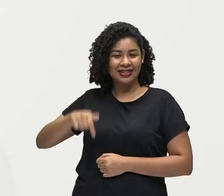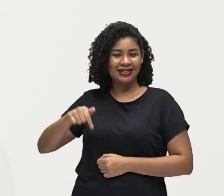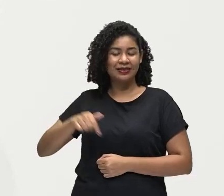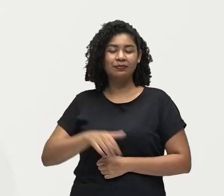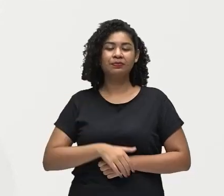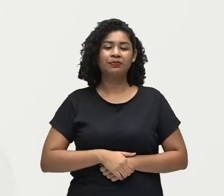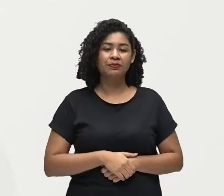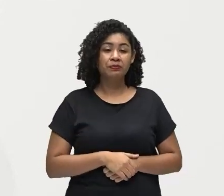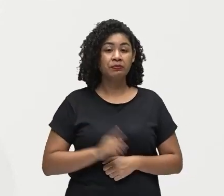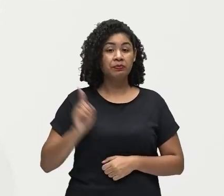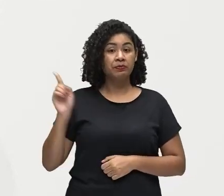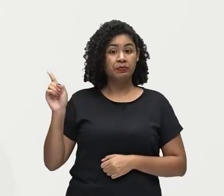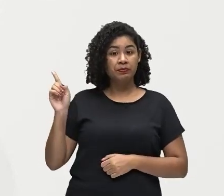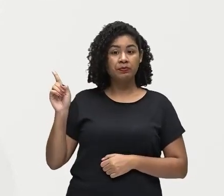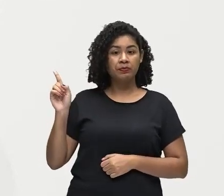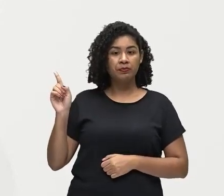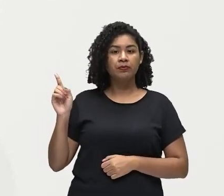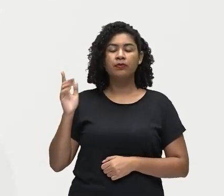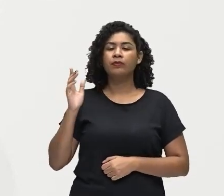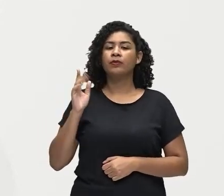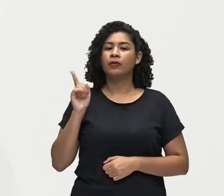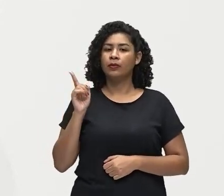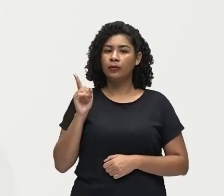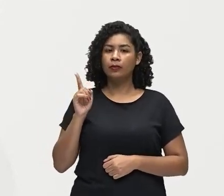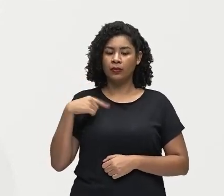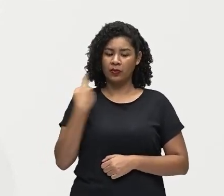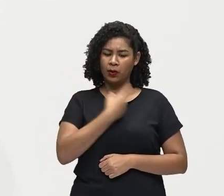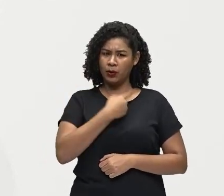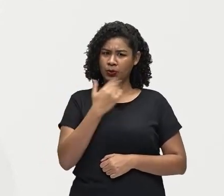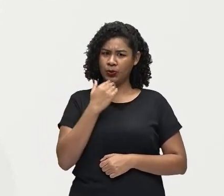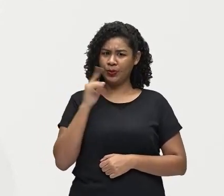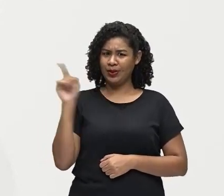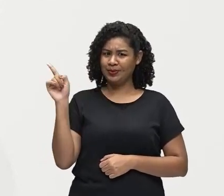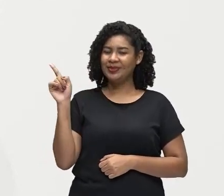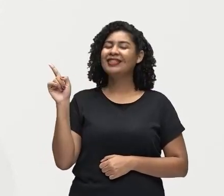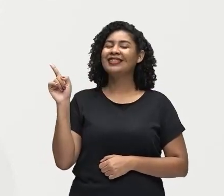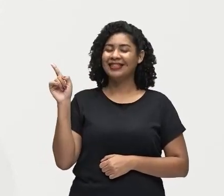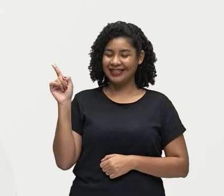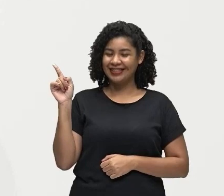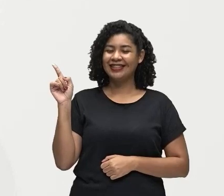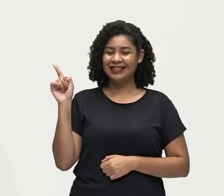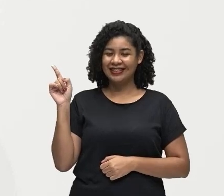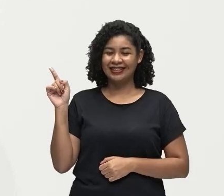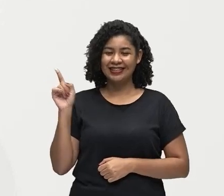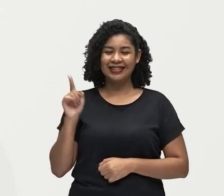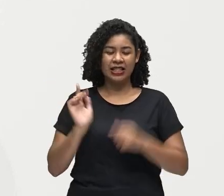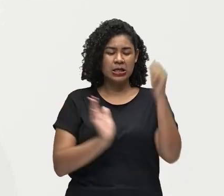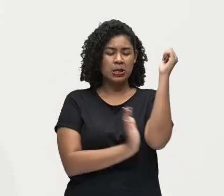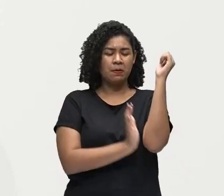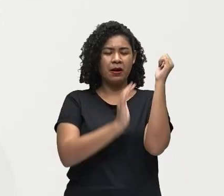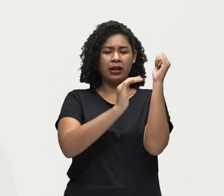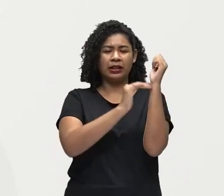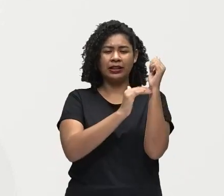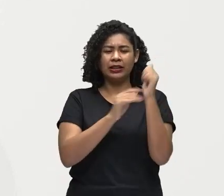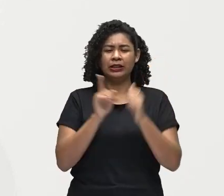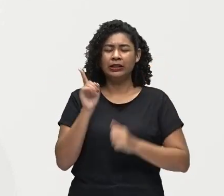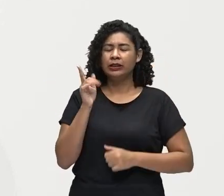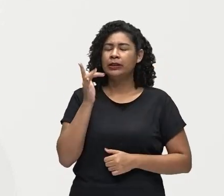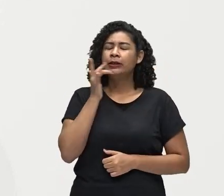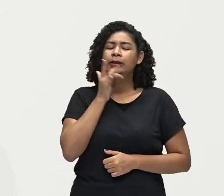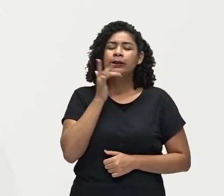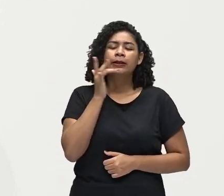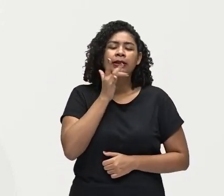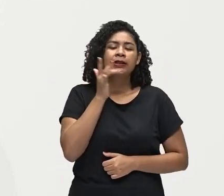E ele é o que? Serve de alimento pra gente. A gente acabou de falar aí, aquele tambaqui assado, né? Ou uma